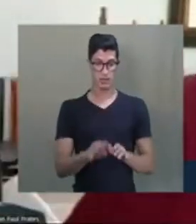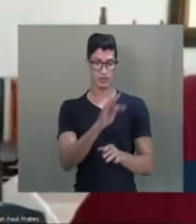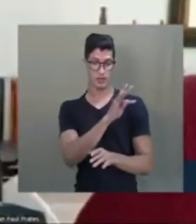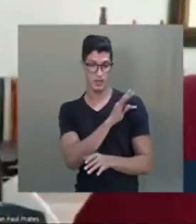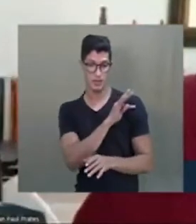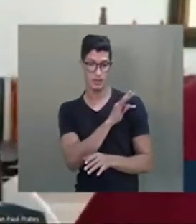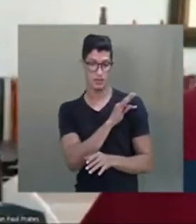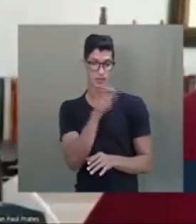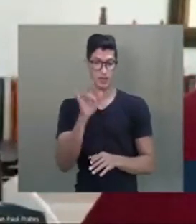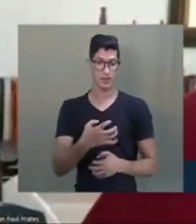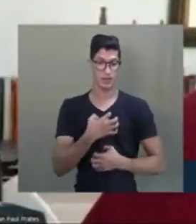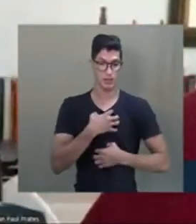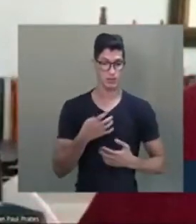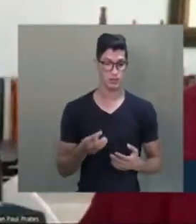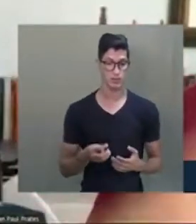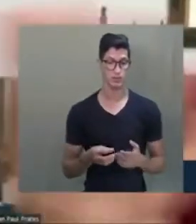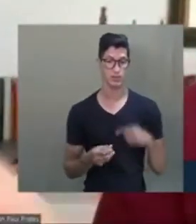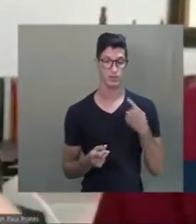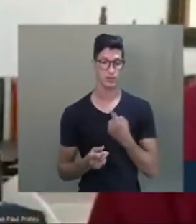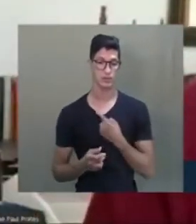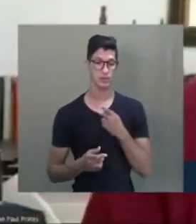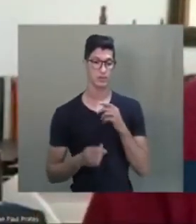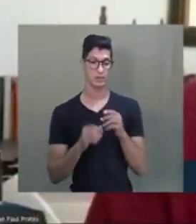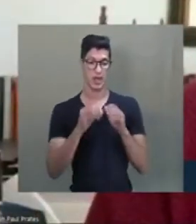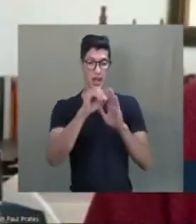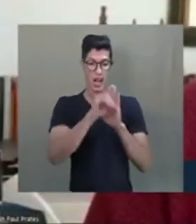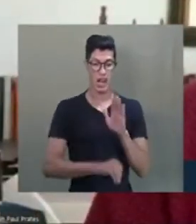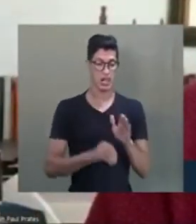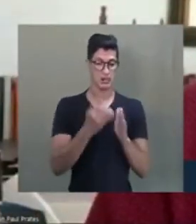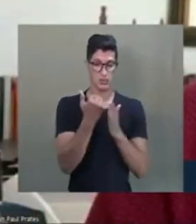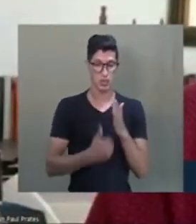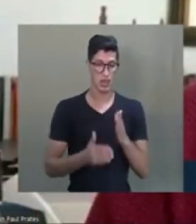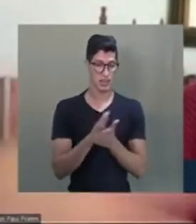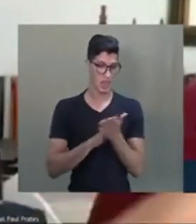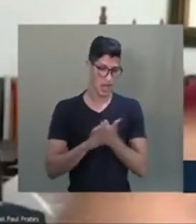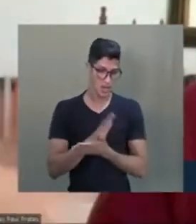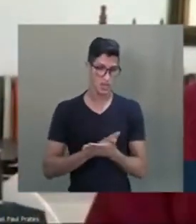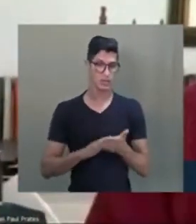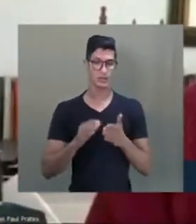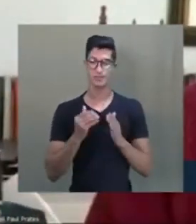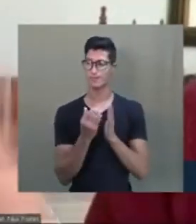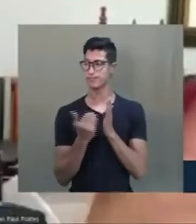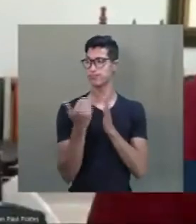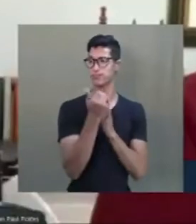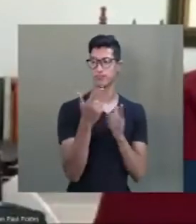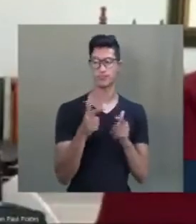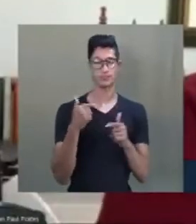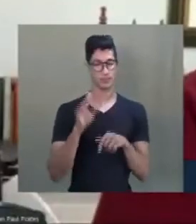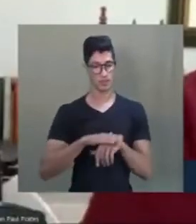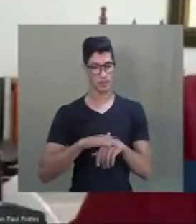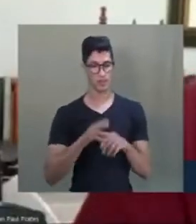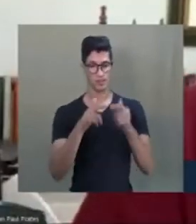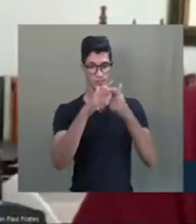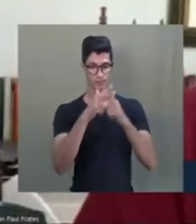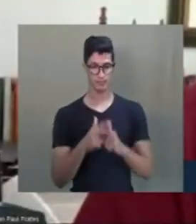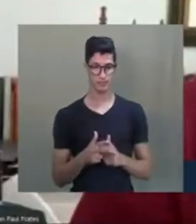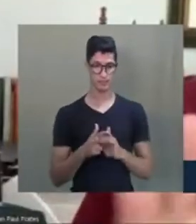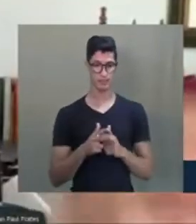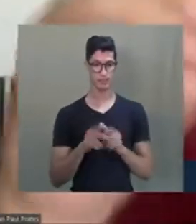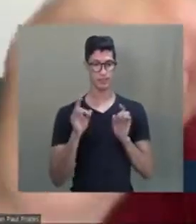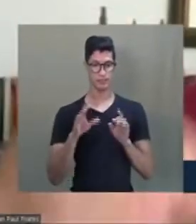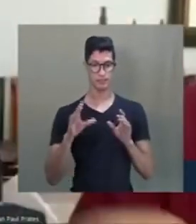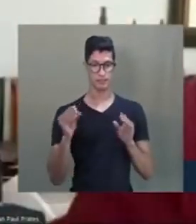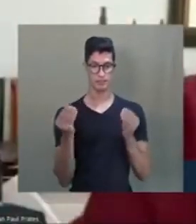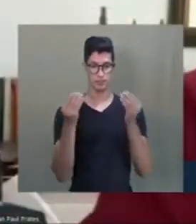tecnicamente, é o sentido. E nós não estamos onerando em nada os empresários, absolutamente nada. Estamos fazendo uma correção. Então, só